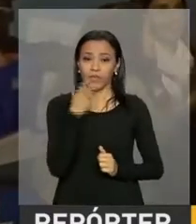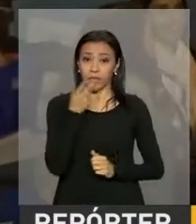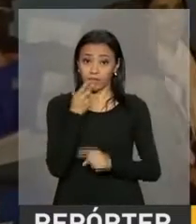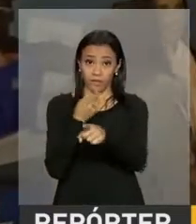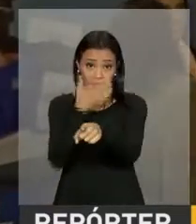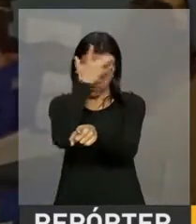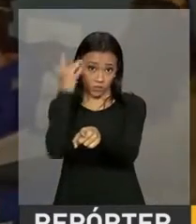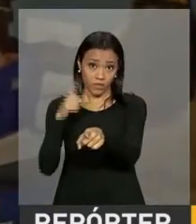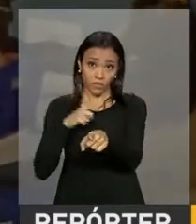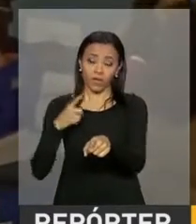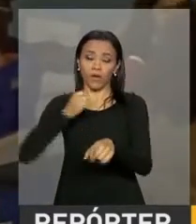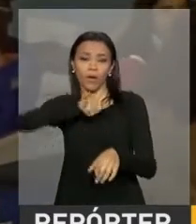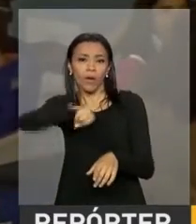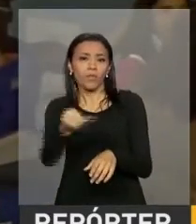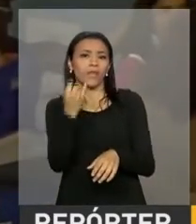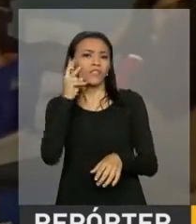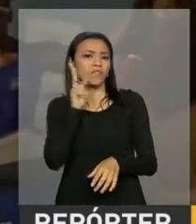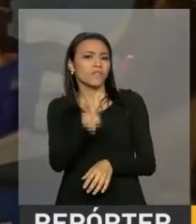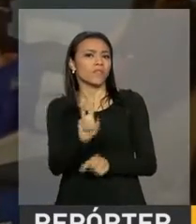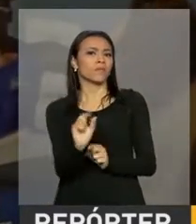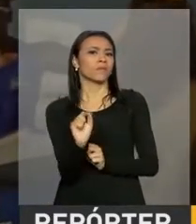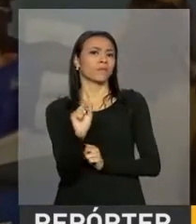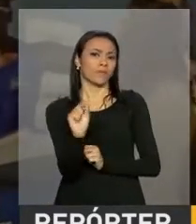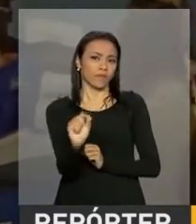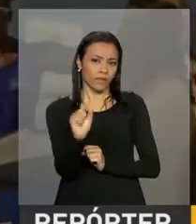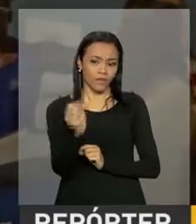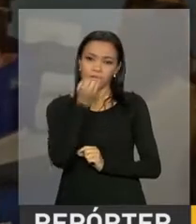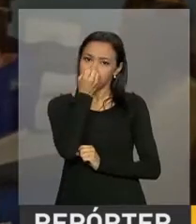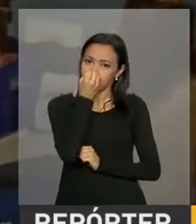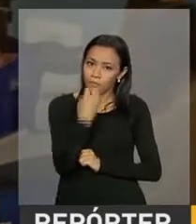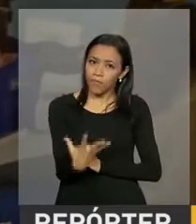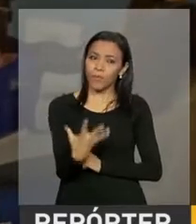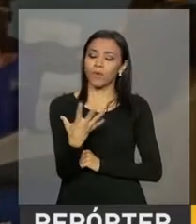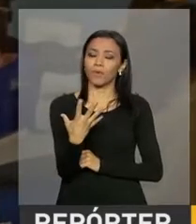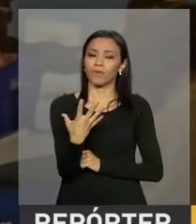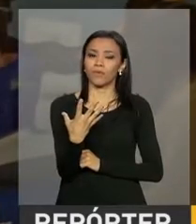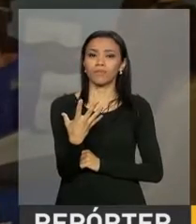oportunidade de ver que com boas ações,